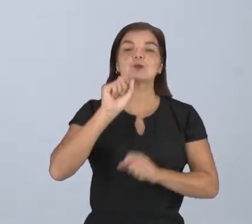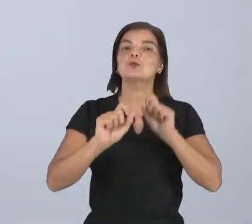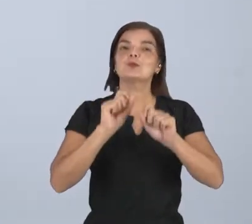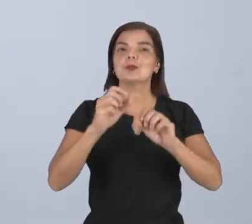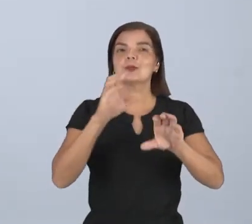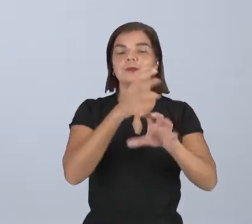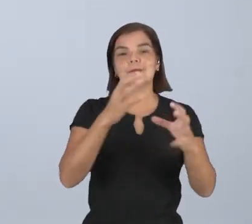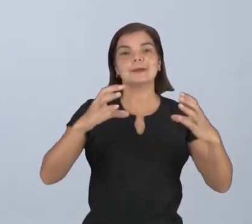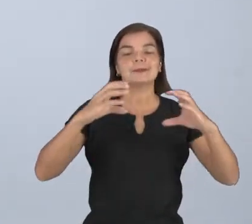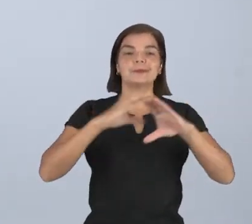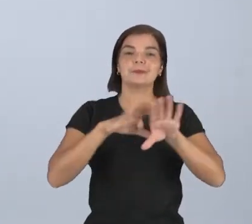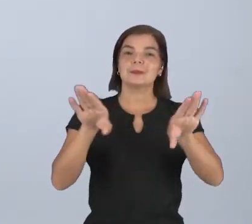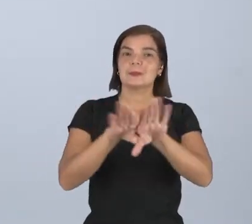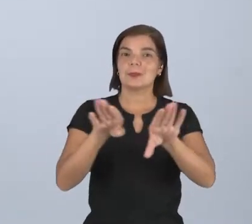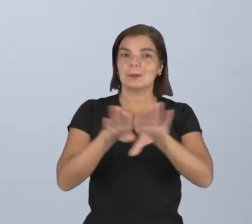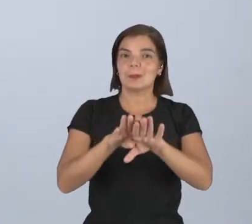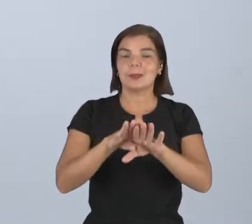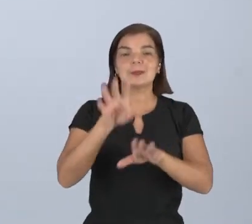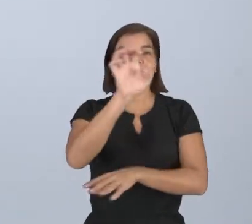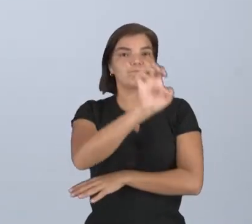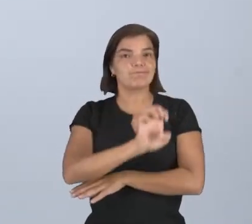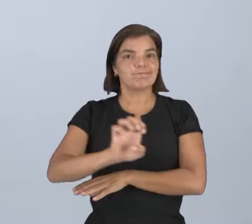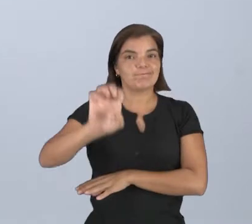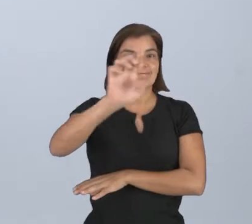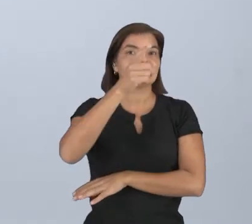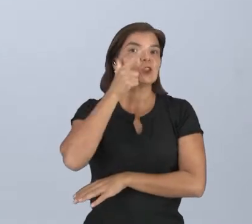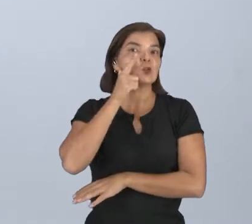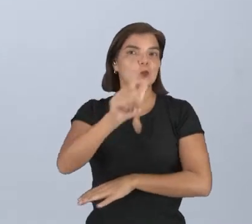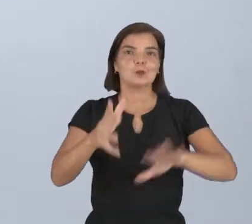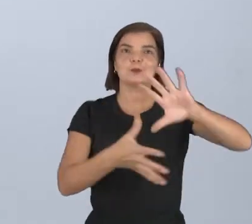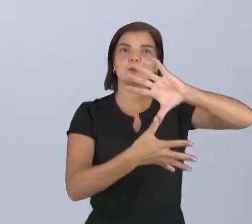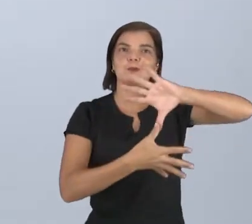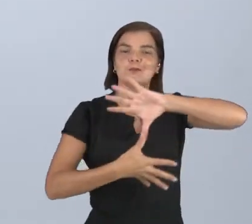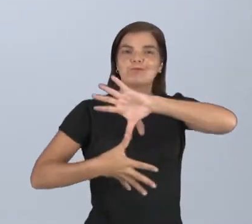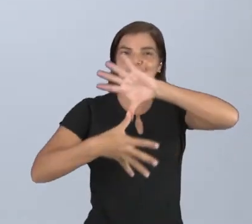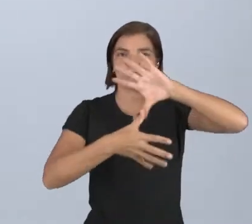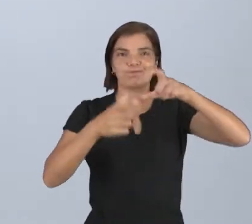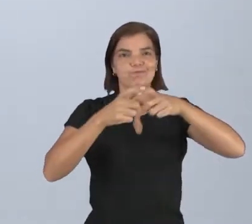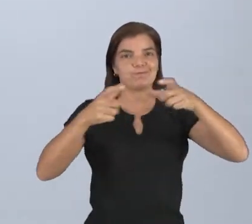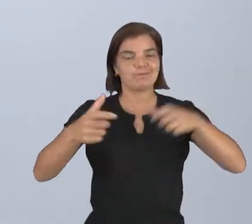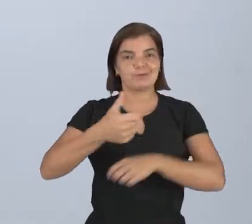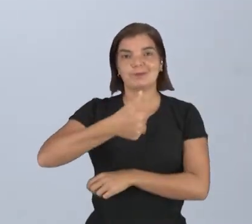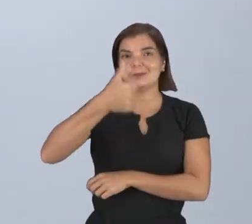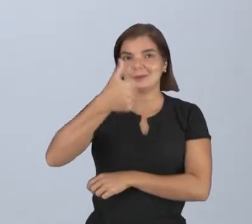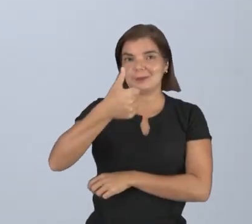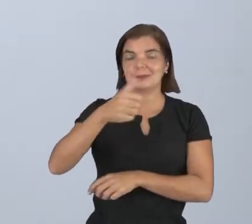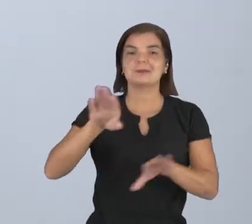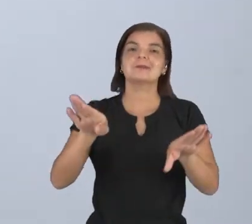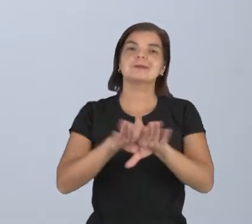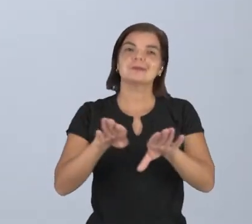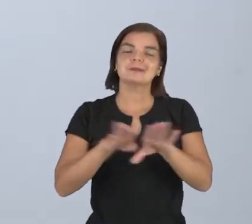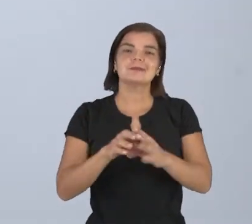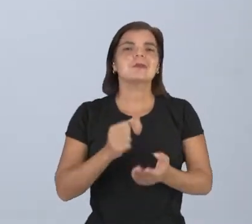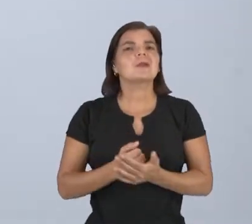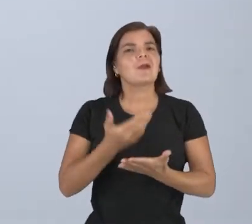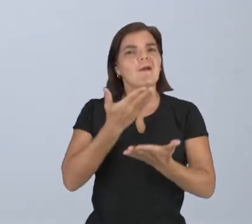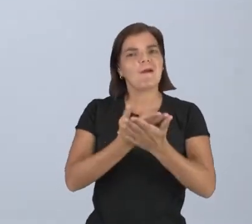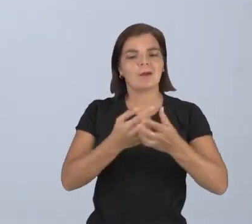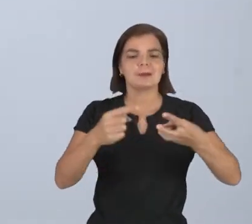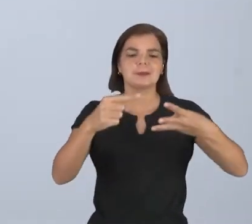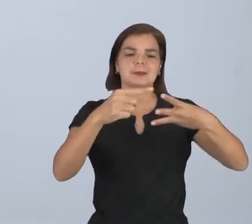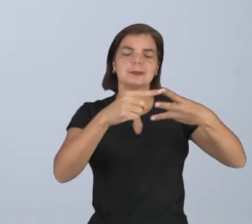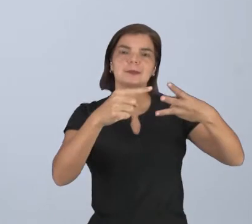vamos discutir a expansão europeia e a conquista da América. Parte 1, né? Essa nossa aula ela terá